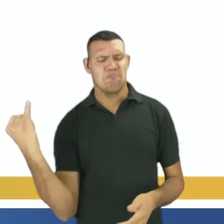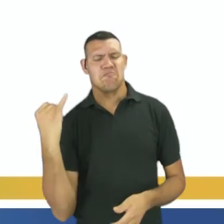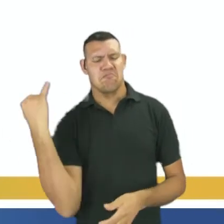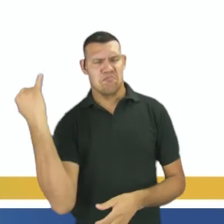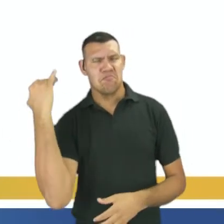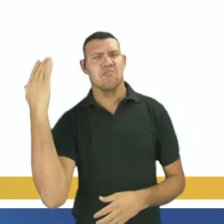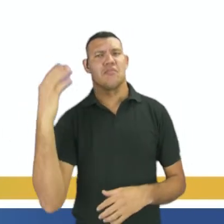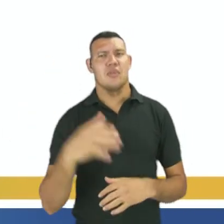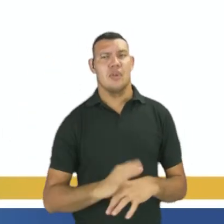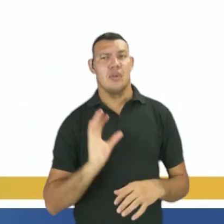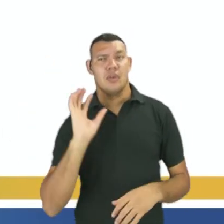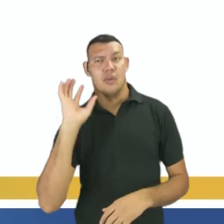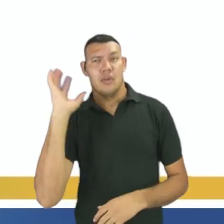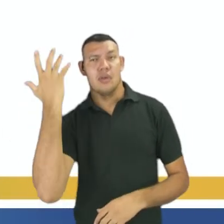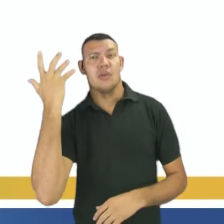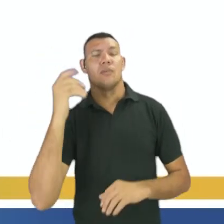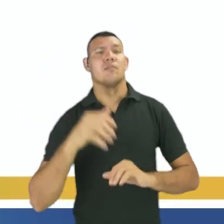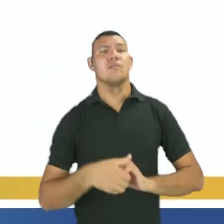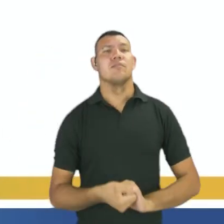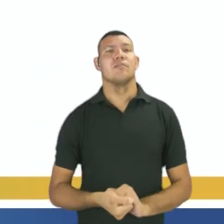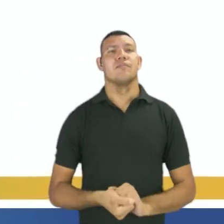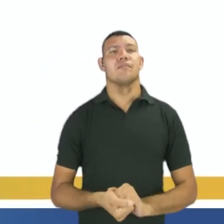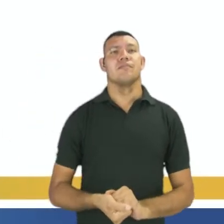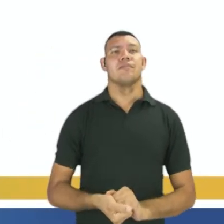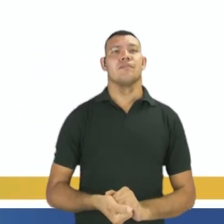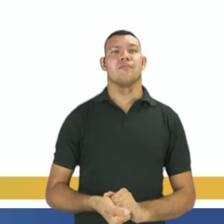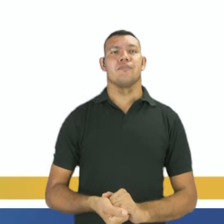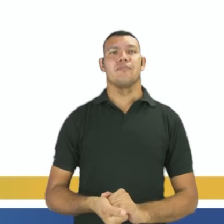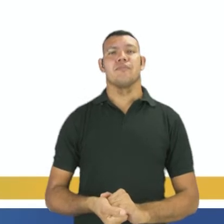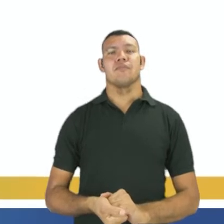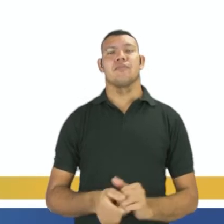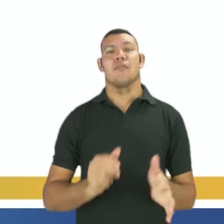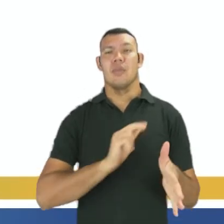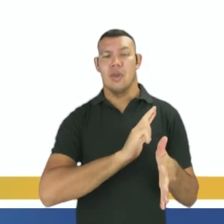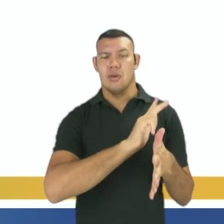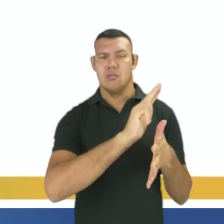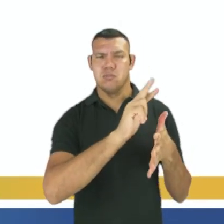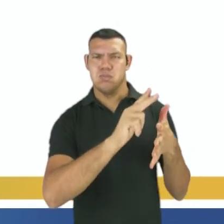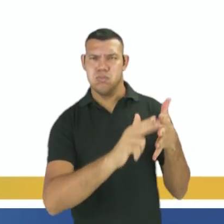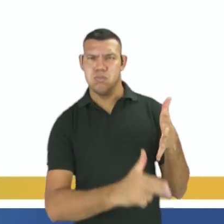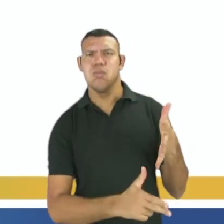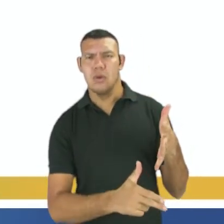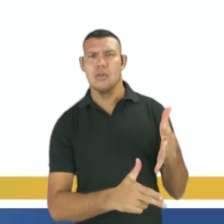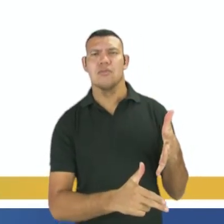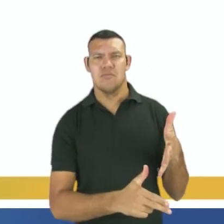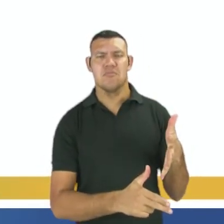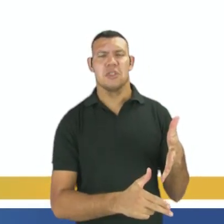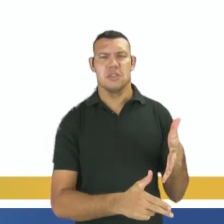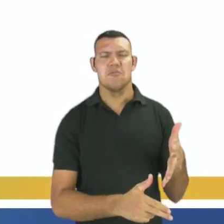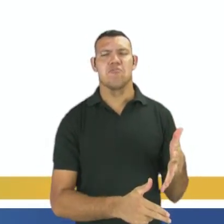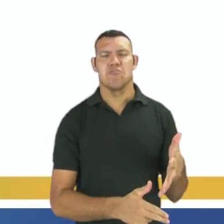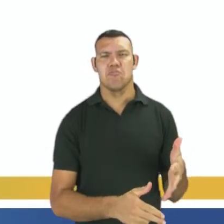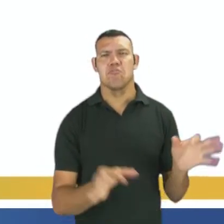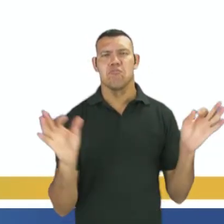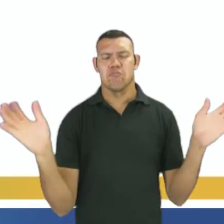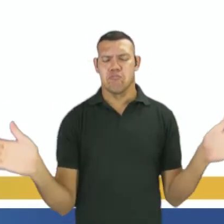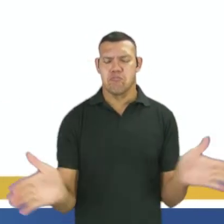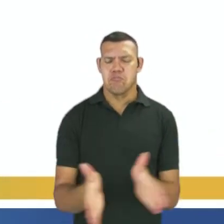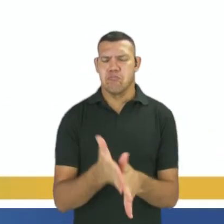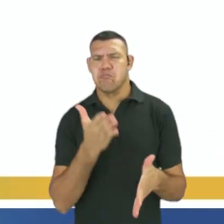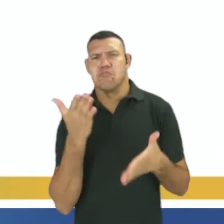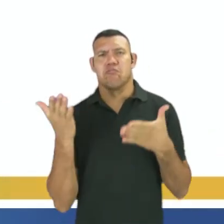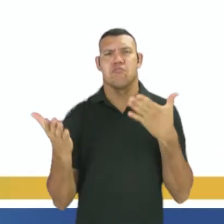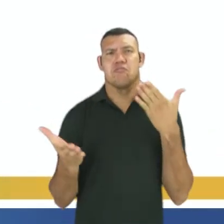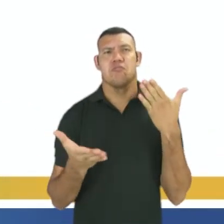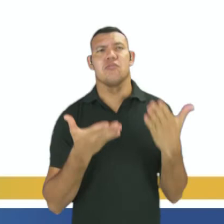importância para o clima né Por exemplo a biodiversidade da Floresta Amazônica e exuberante e os seus números de impressiona por